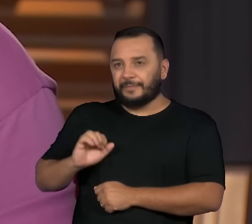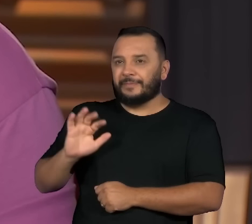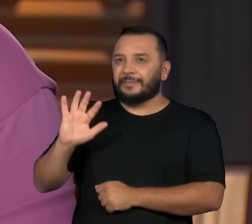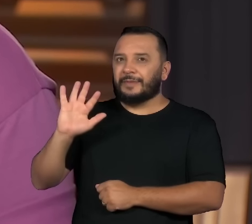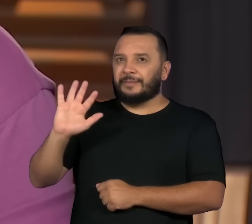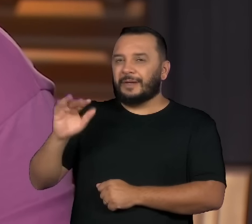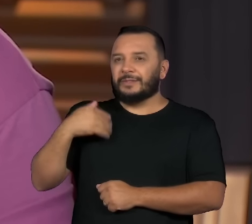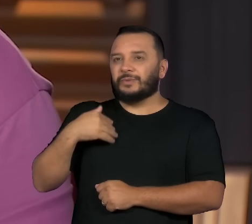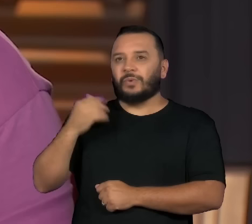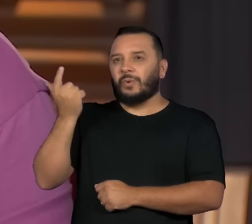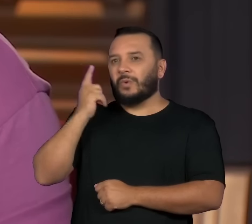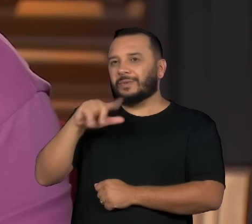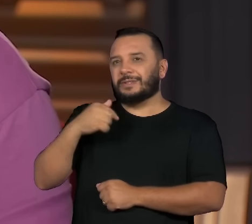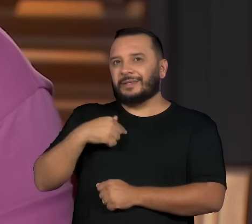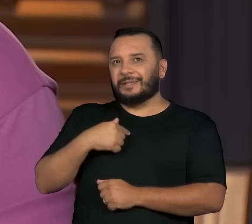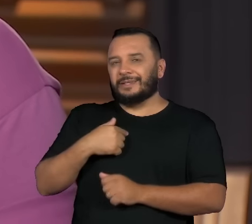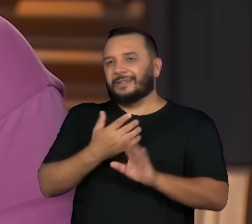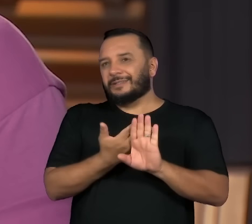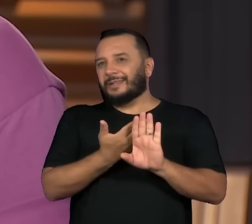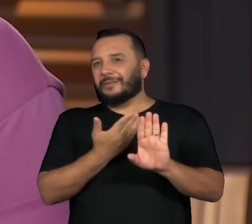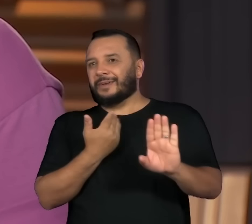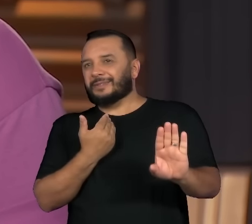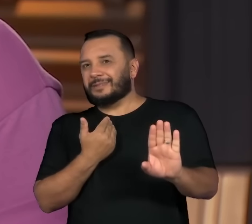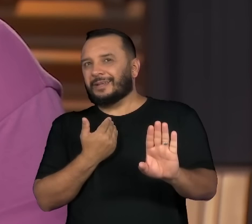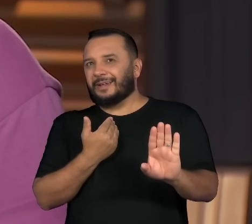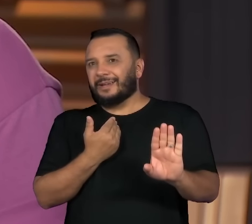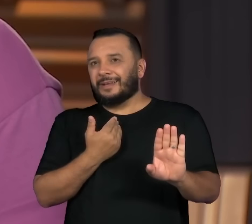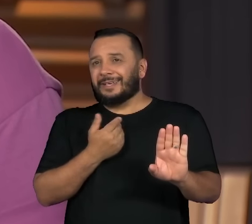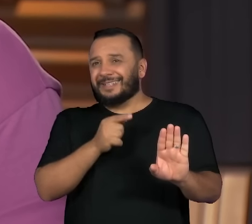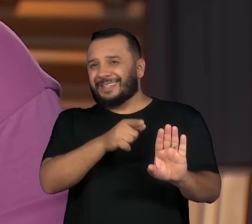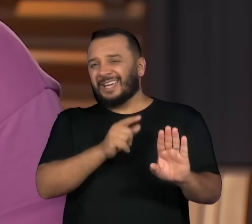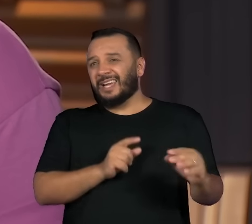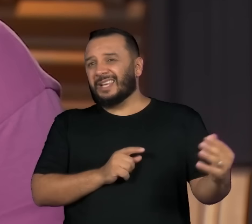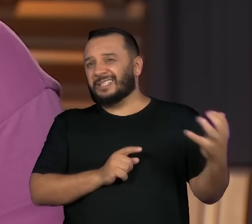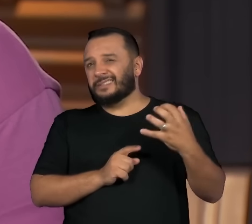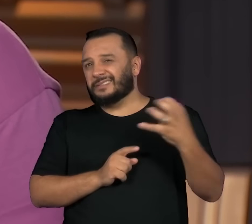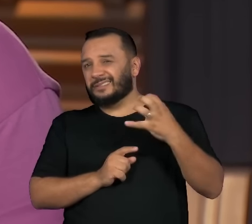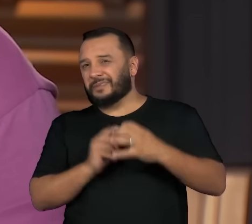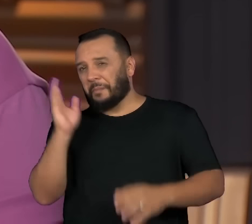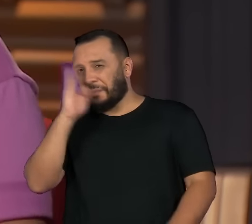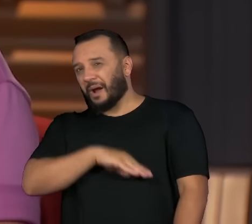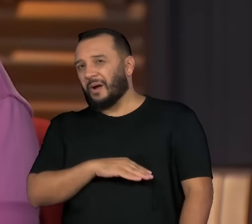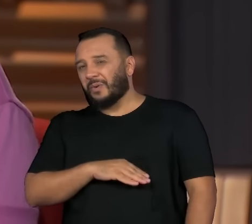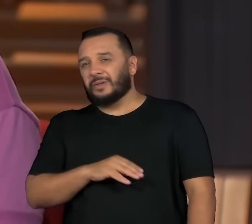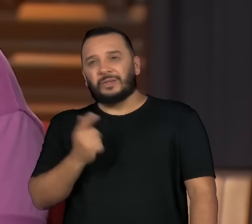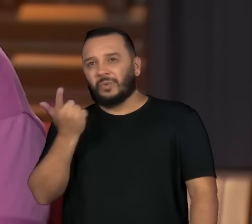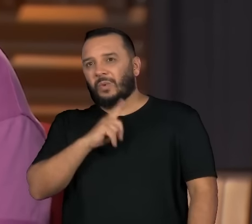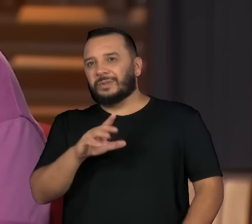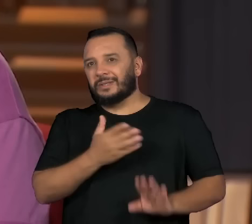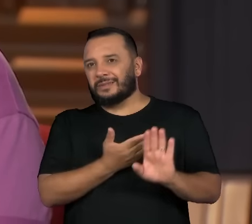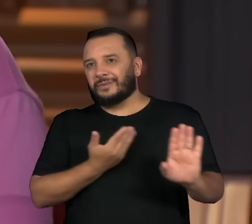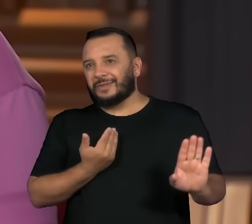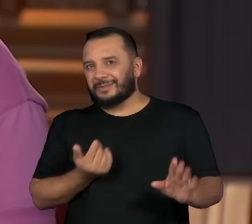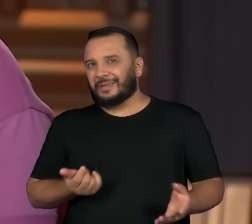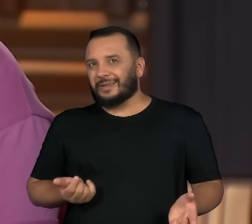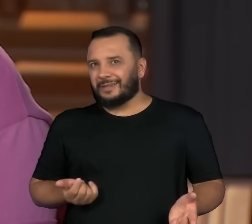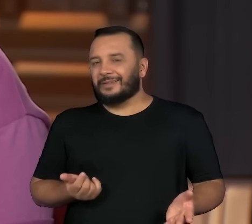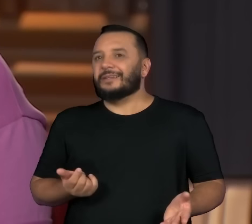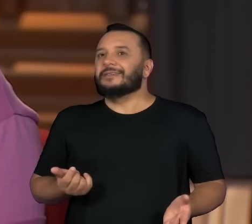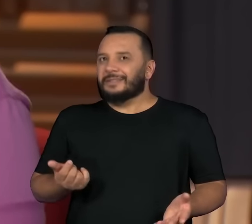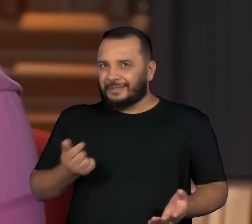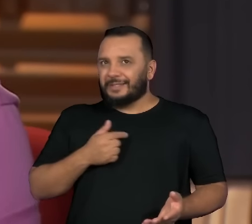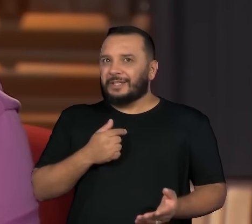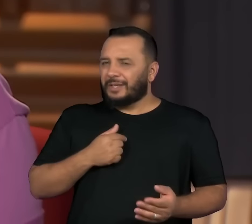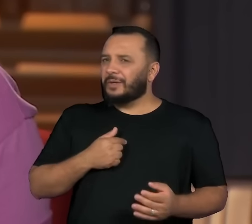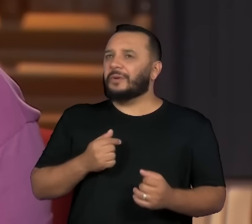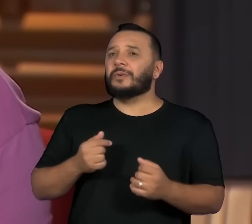não conseguir se afastar de uma pessoa que lhe faz mal. E sobre essa distância que existe. Então, eu fui lá